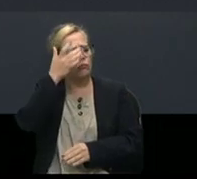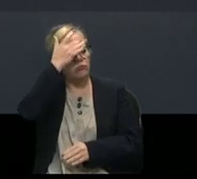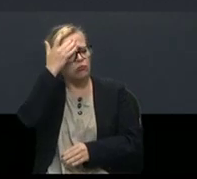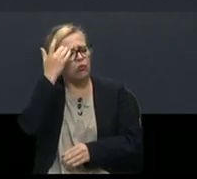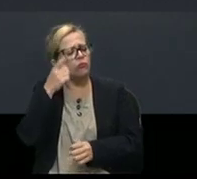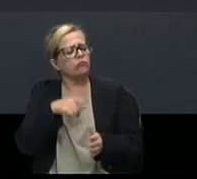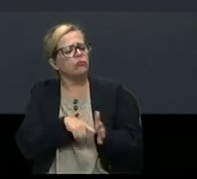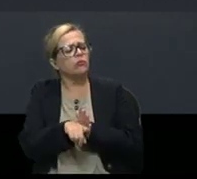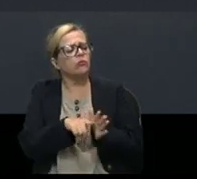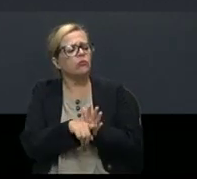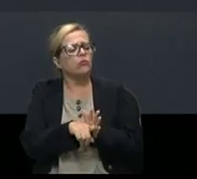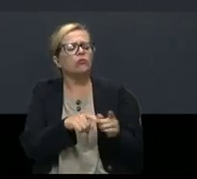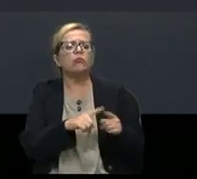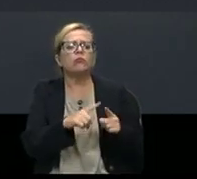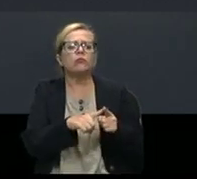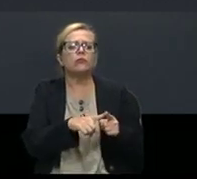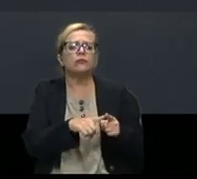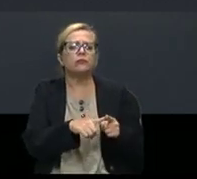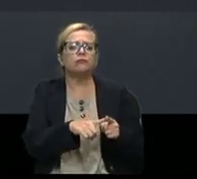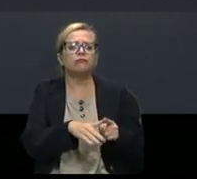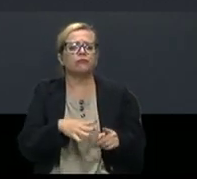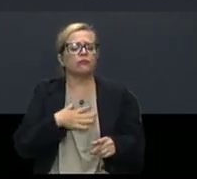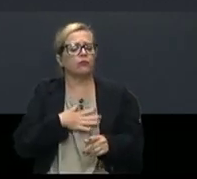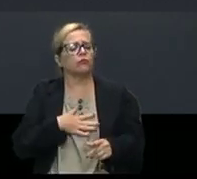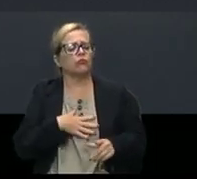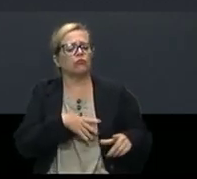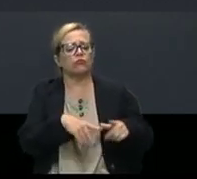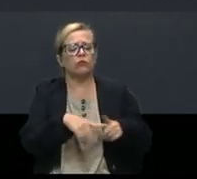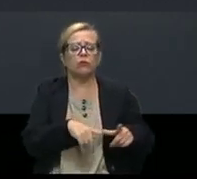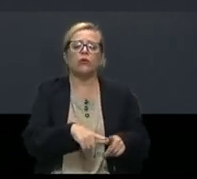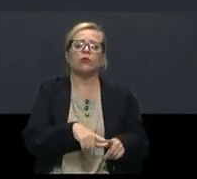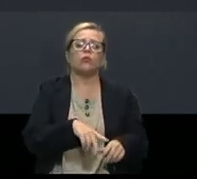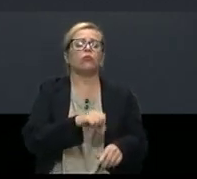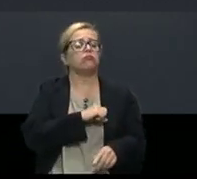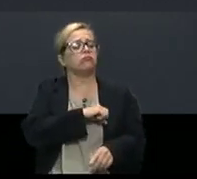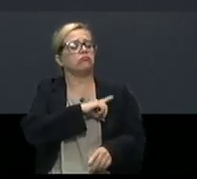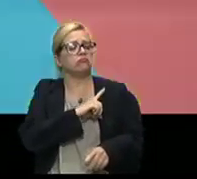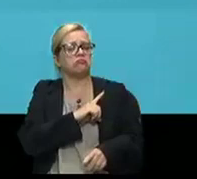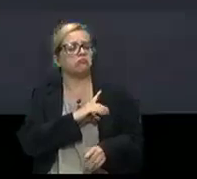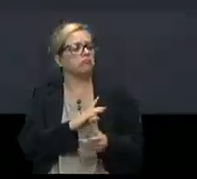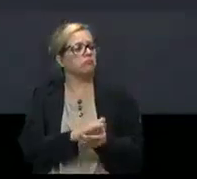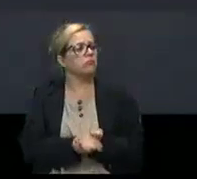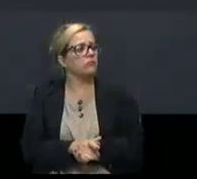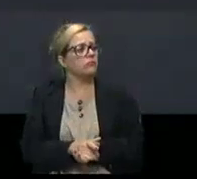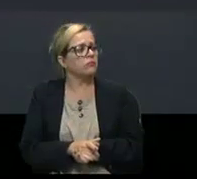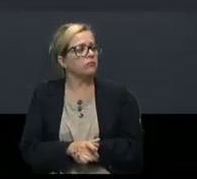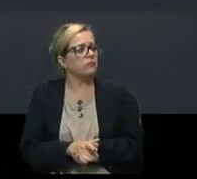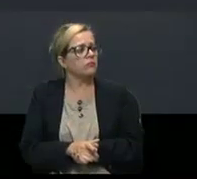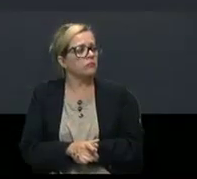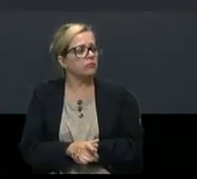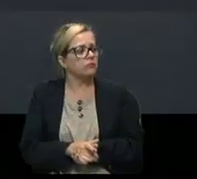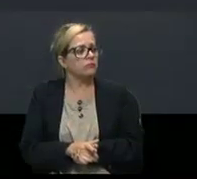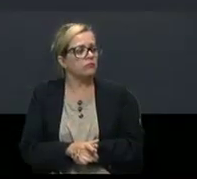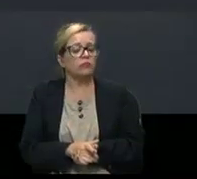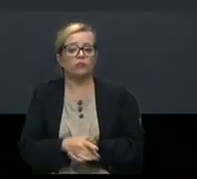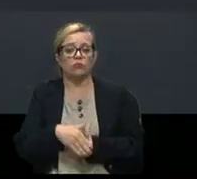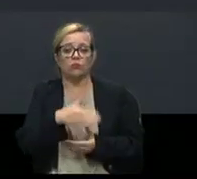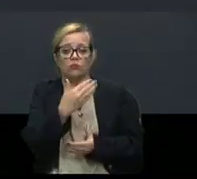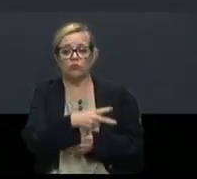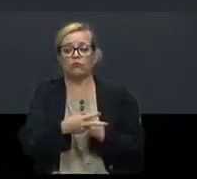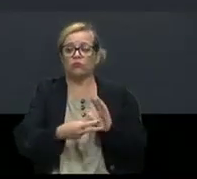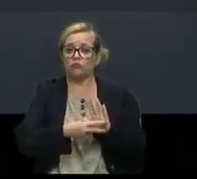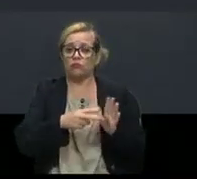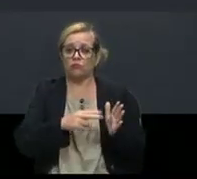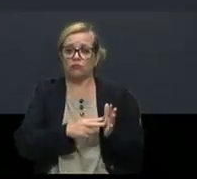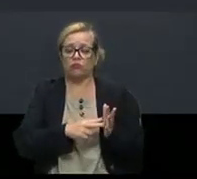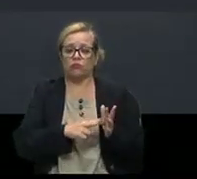as condições de trabalho, com base na nota que ele deu para a remuneração. Como você comprovou a significância